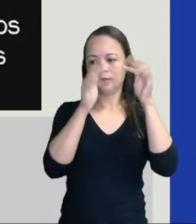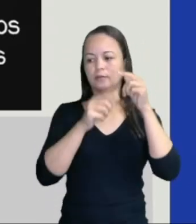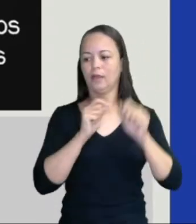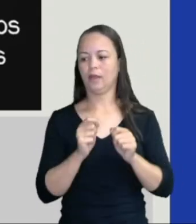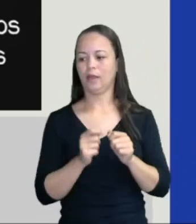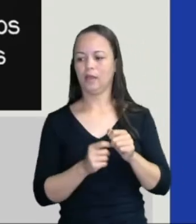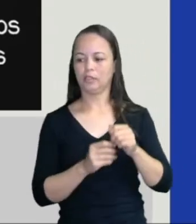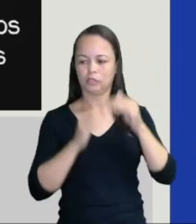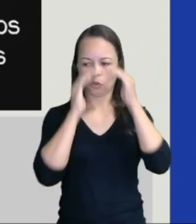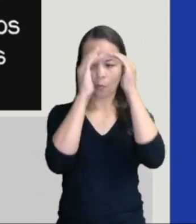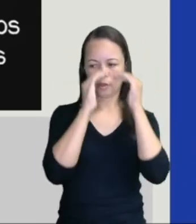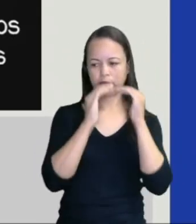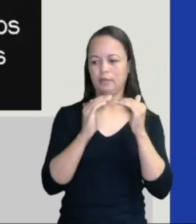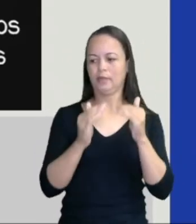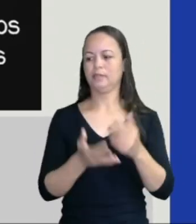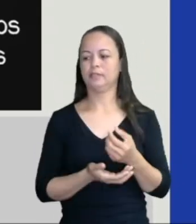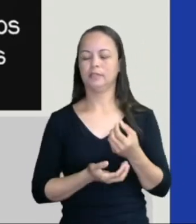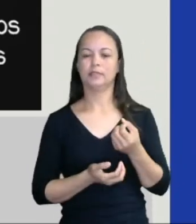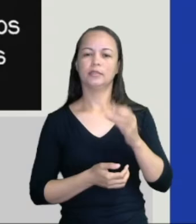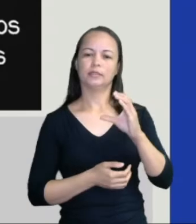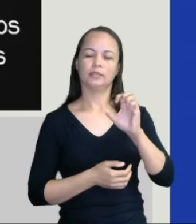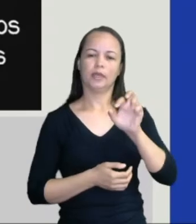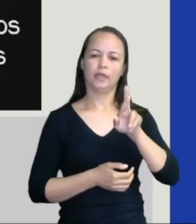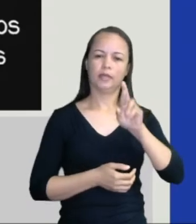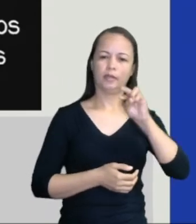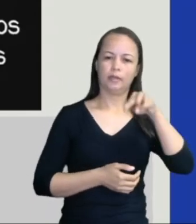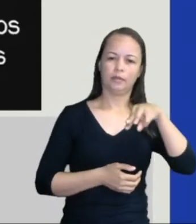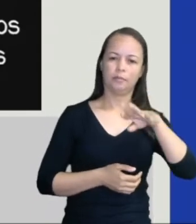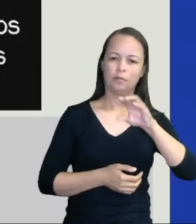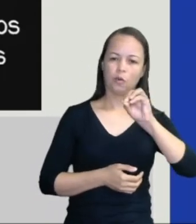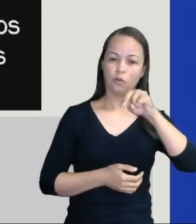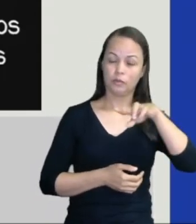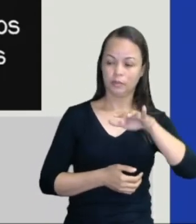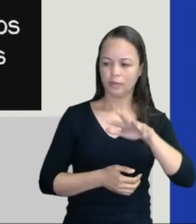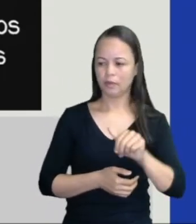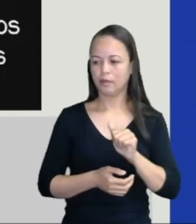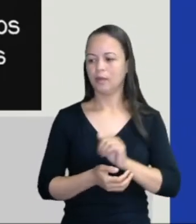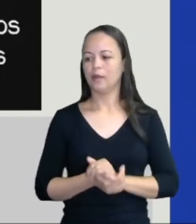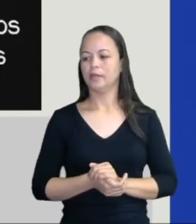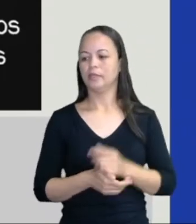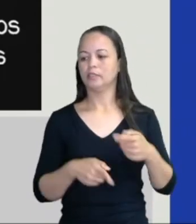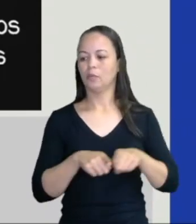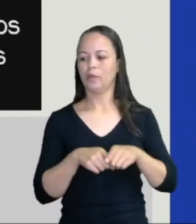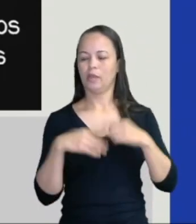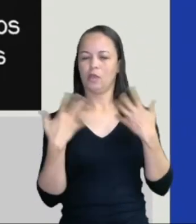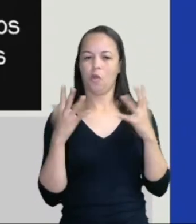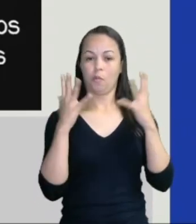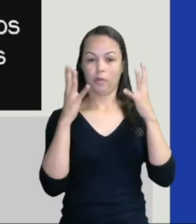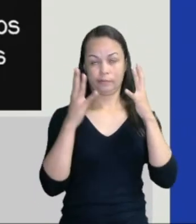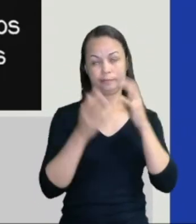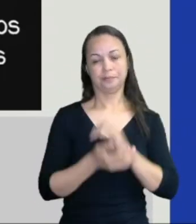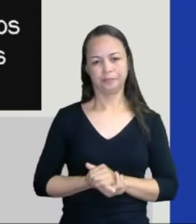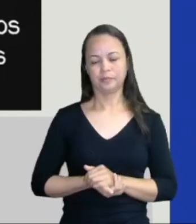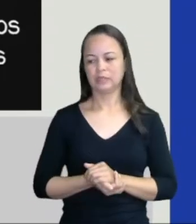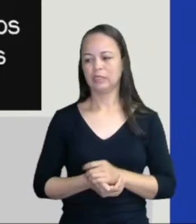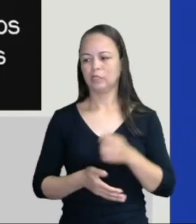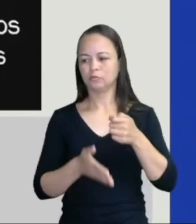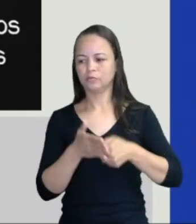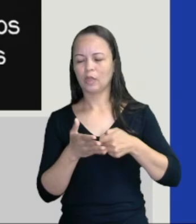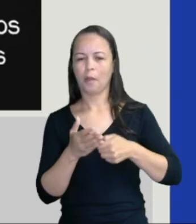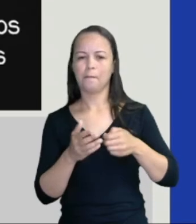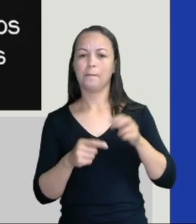terras, aqueles que o suzerano era quem doava as terras, né? E que também tinha a obrigação de defender essas terras